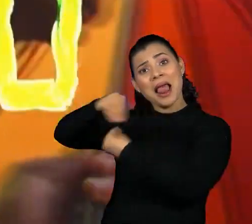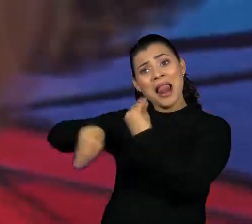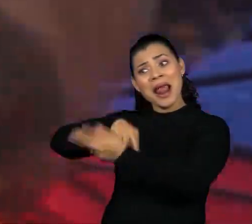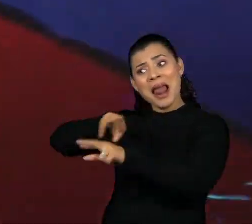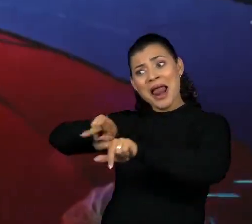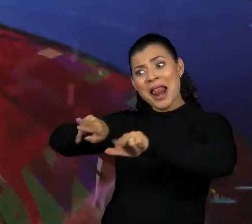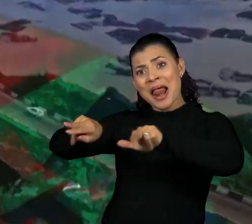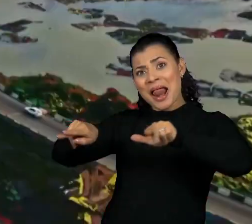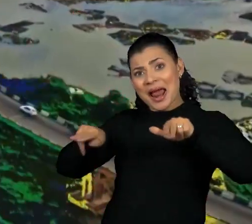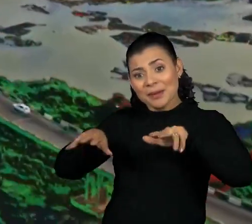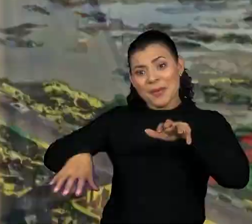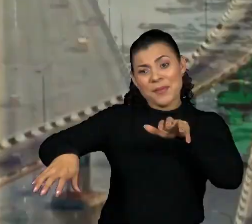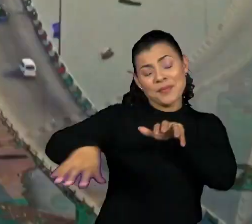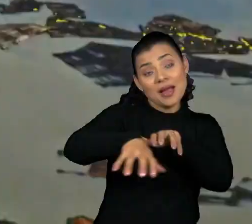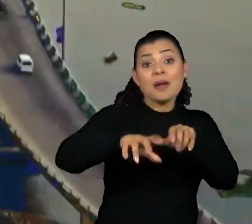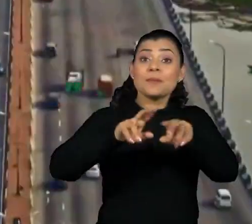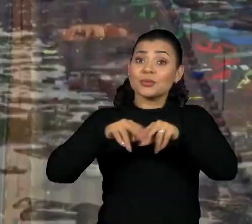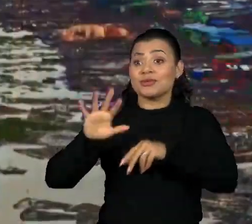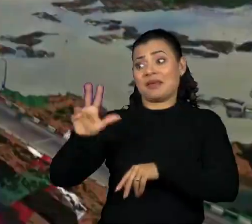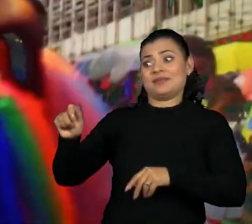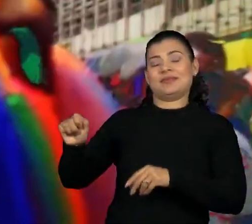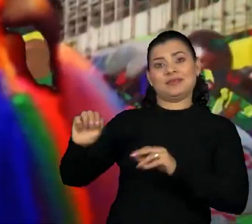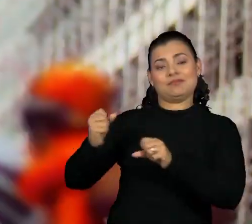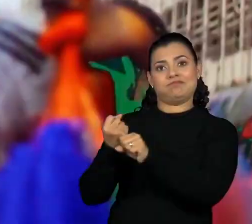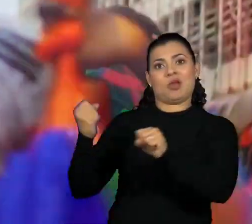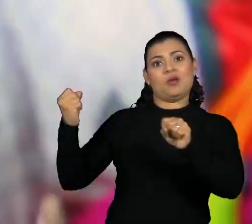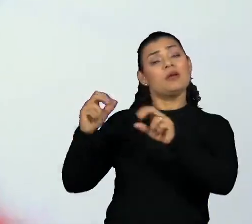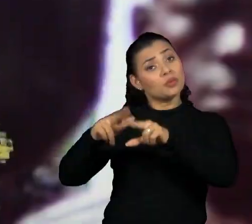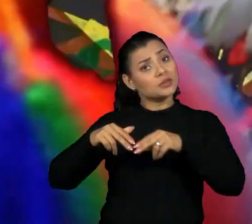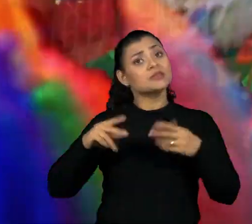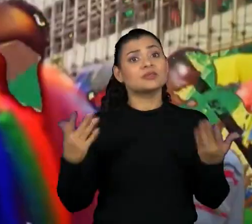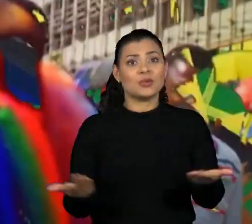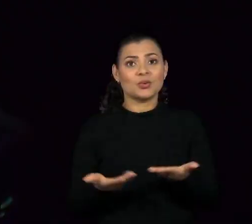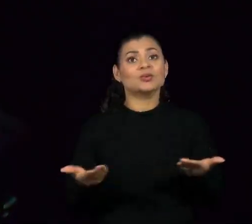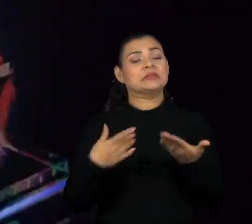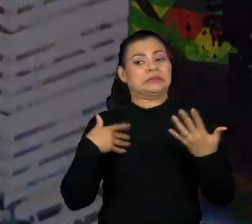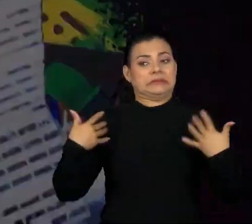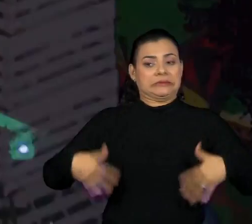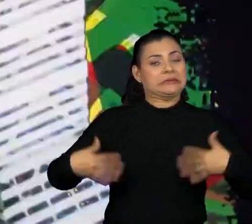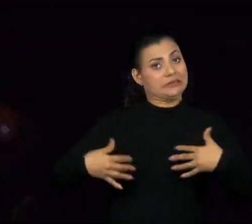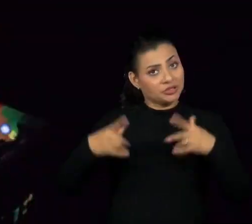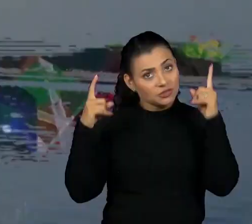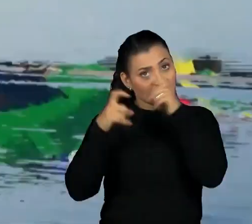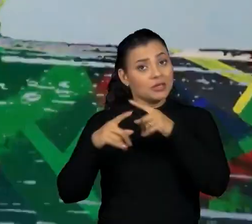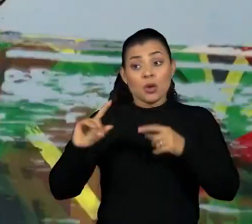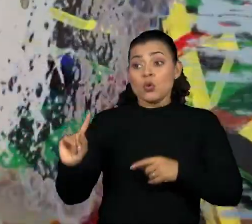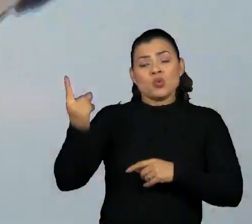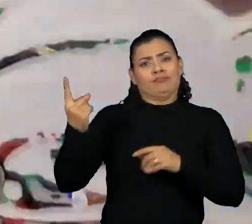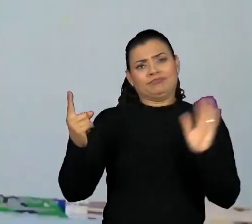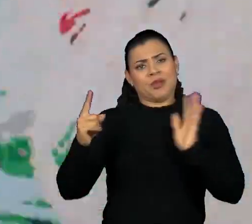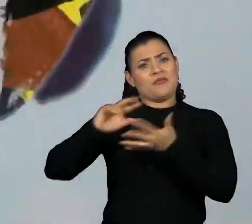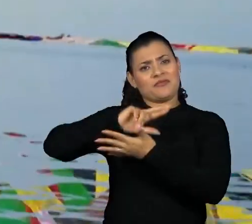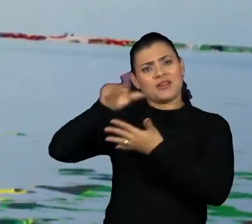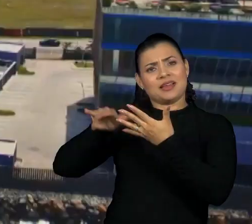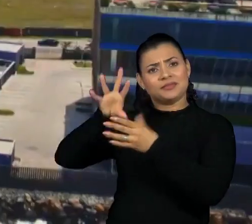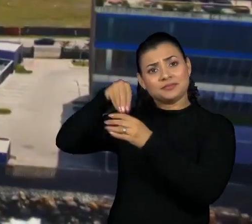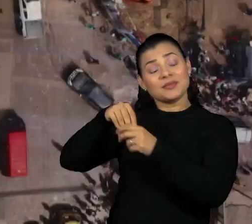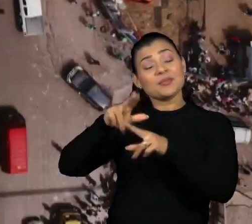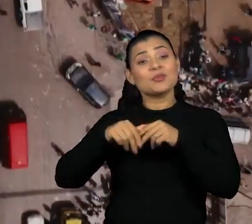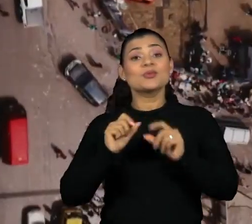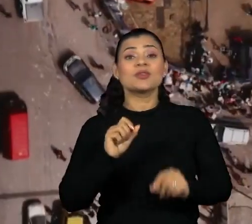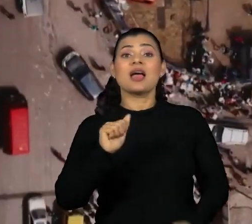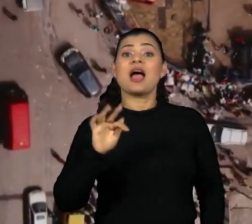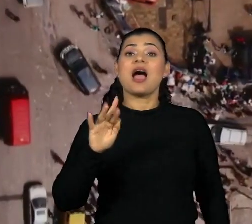região para região, e generalizar isso dentro de um termo é extremamente problemático. Por isso que eu disse que eu entendo